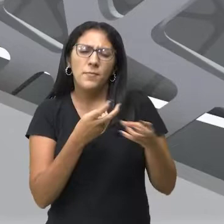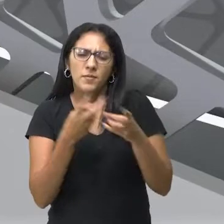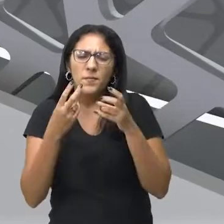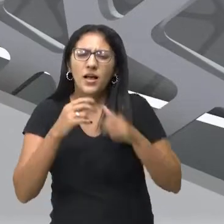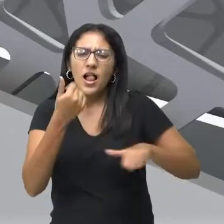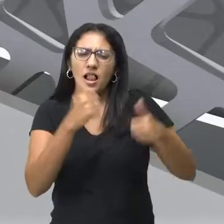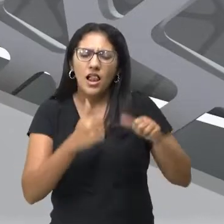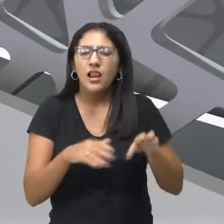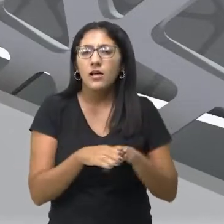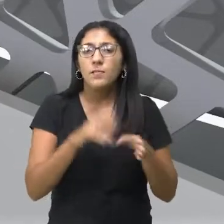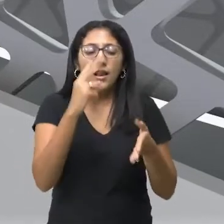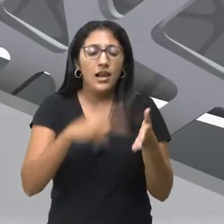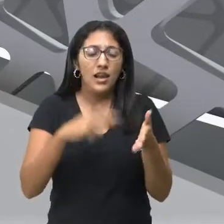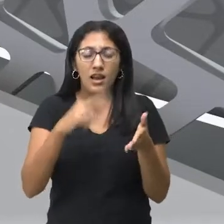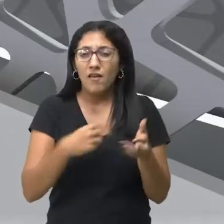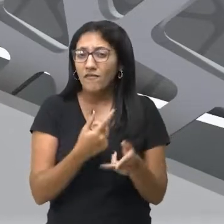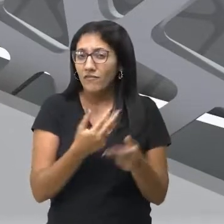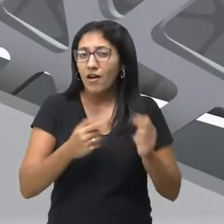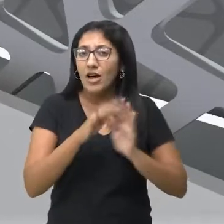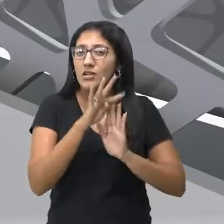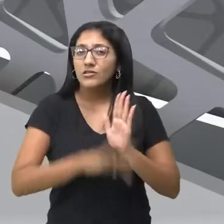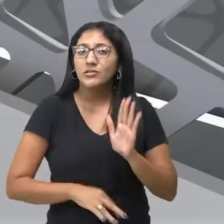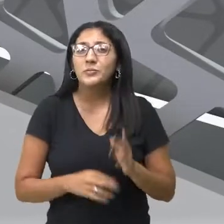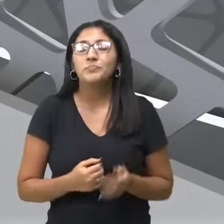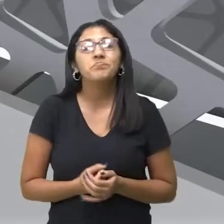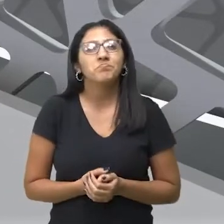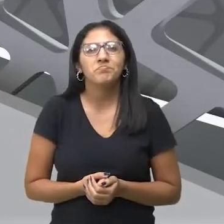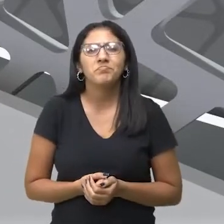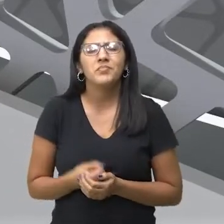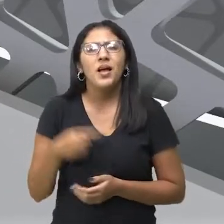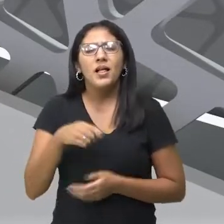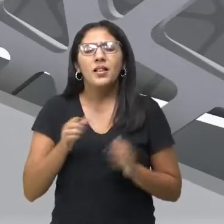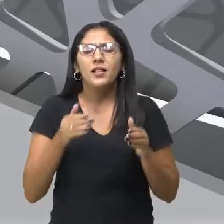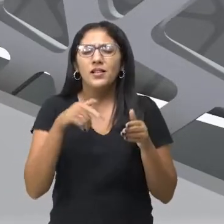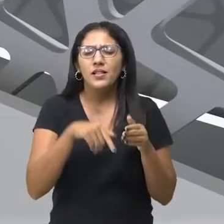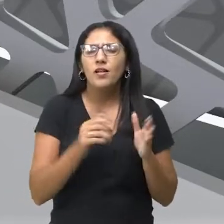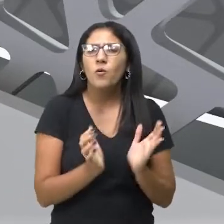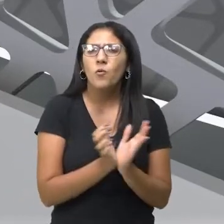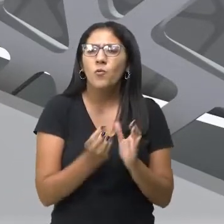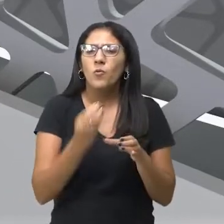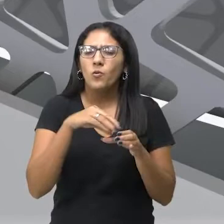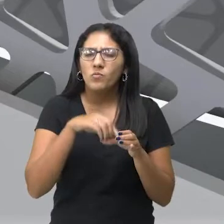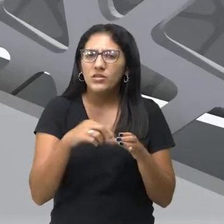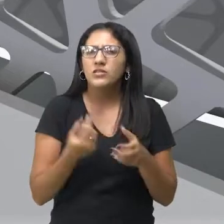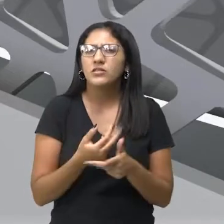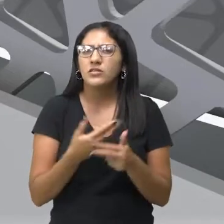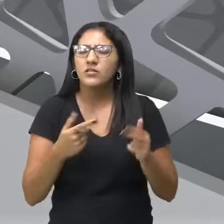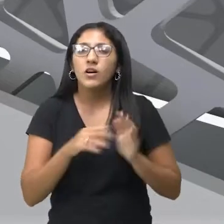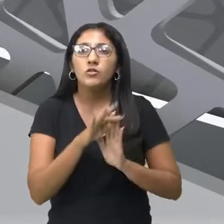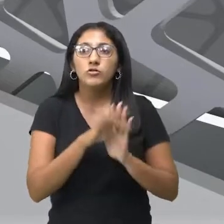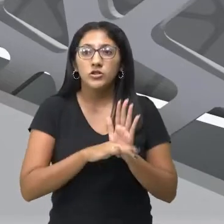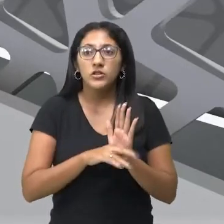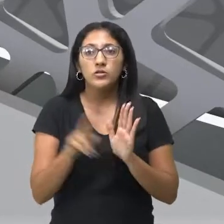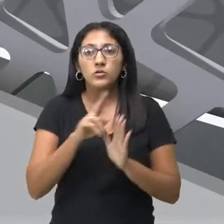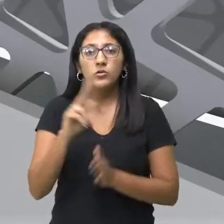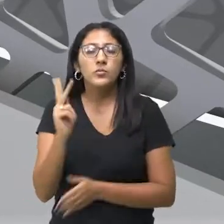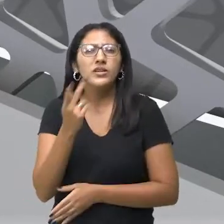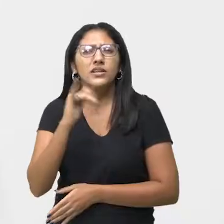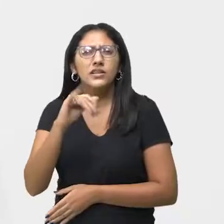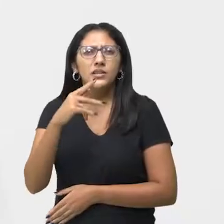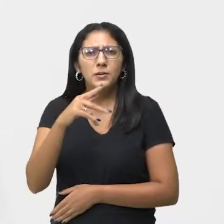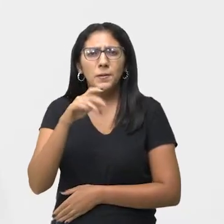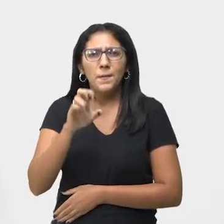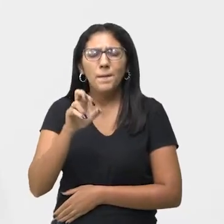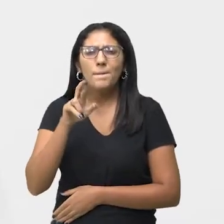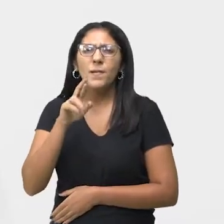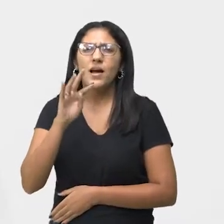lendo muitos textos, certo? Então, neste universo, nós temos uma modalidade de texto que nós chamamos de